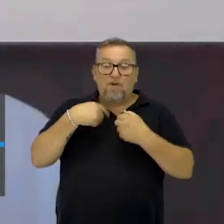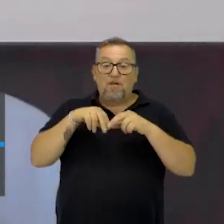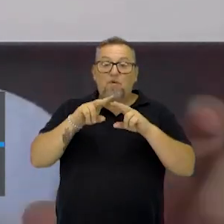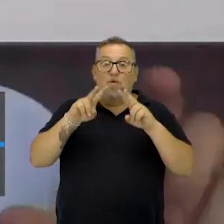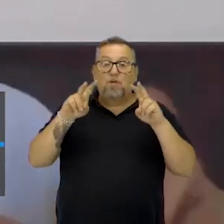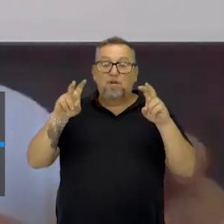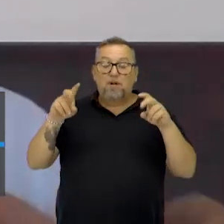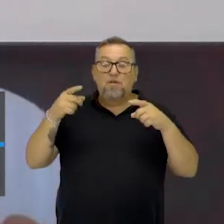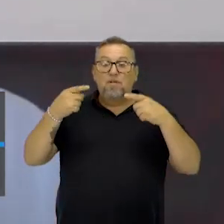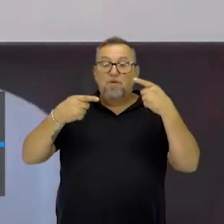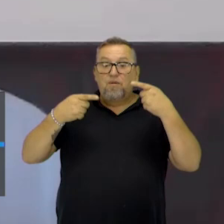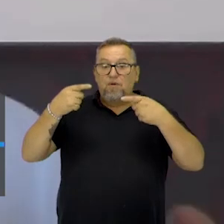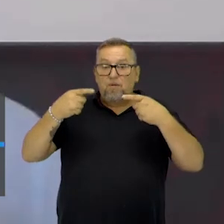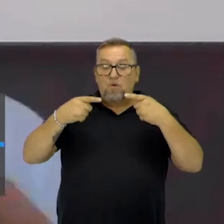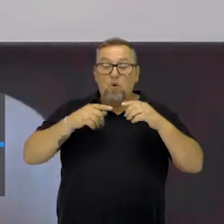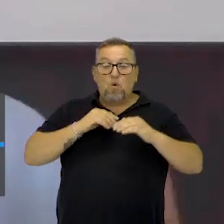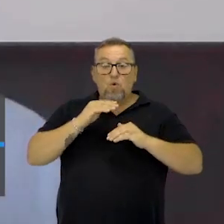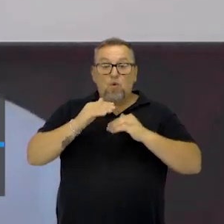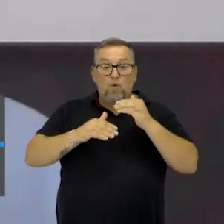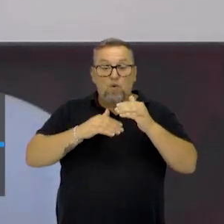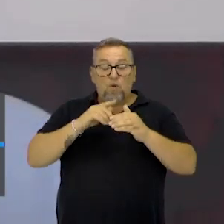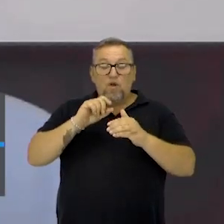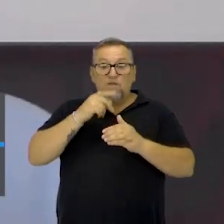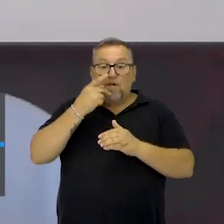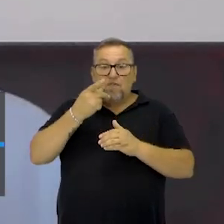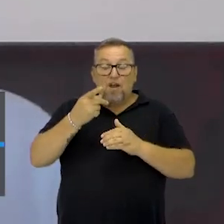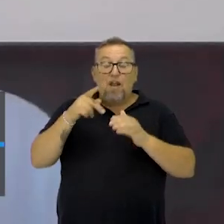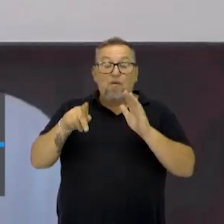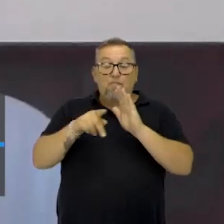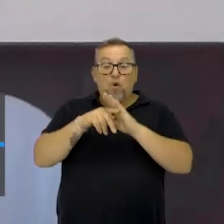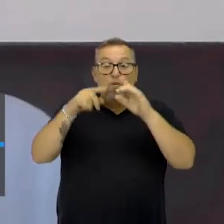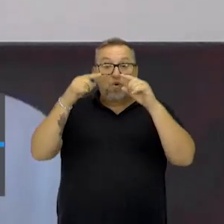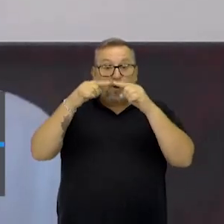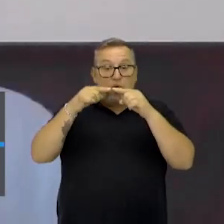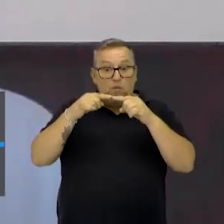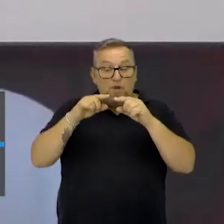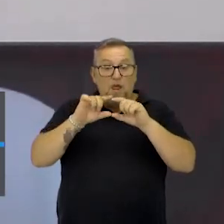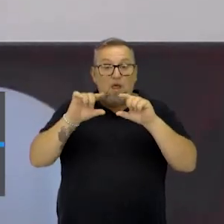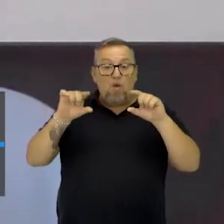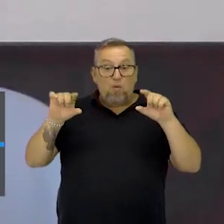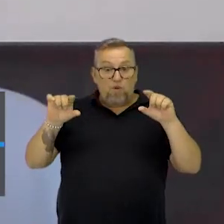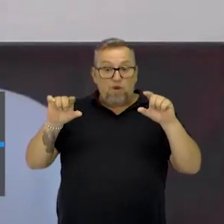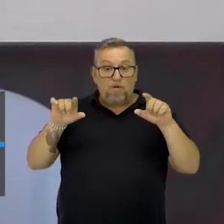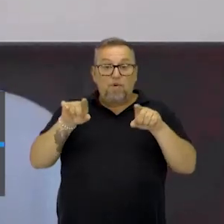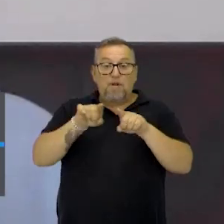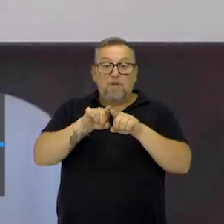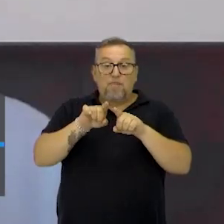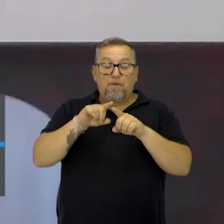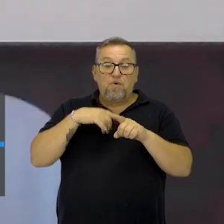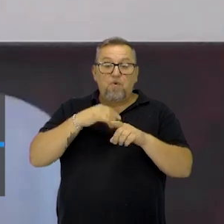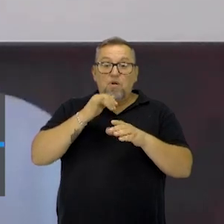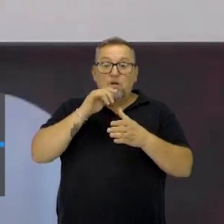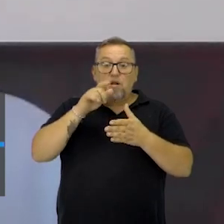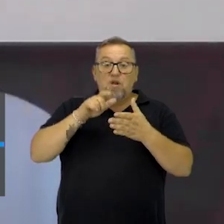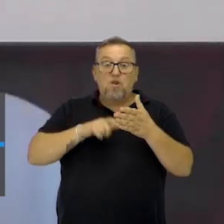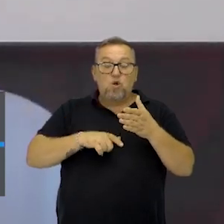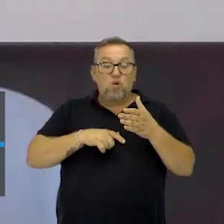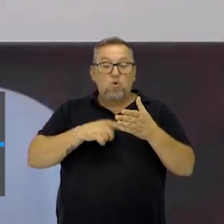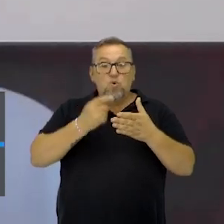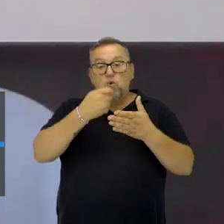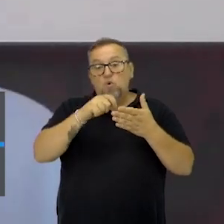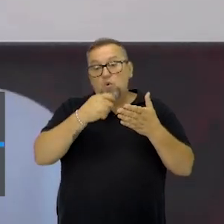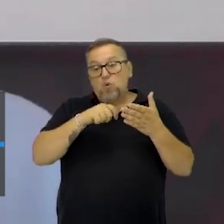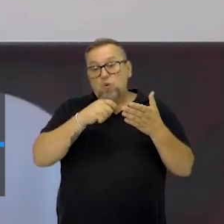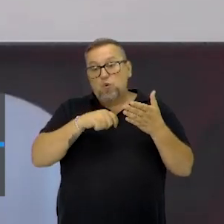vamos discutir. O desenvolvimento é o desdobramento desse tema, onde nós vamos trazer exemplos, onde nós podemos